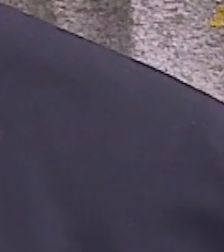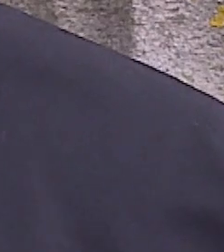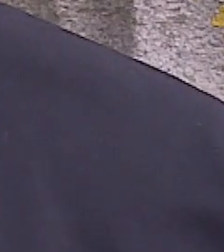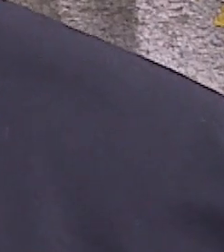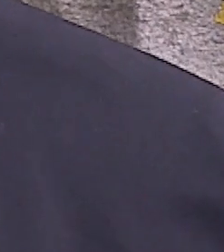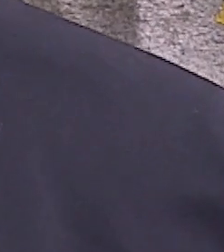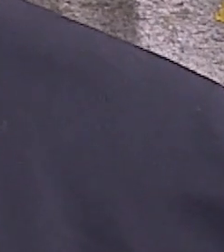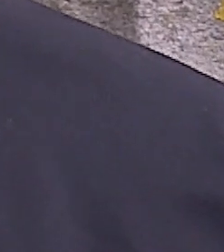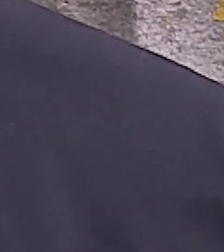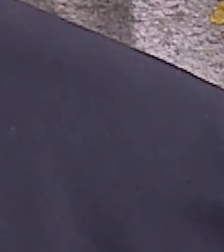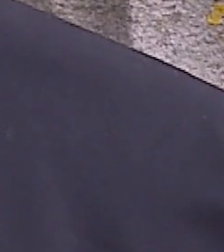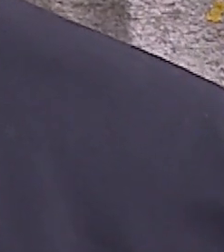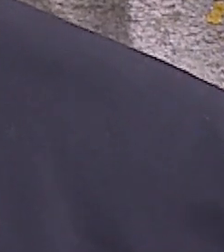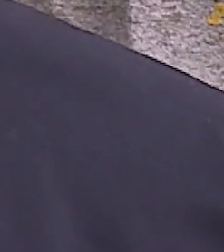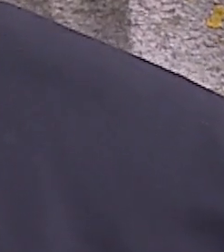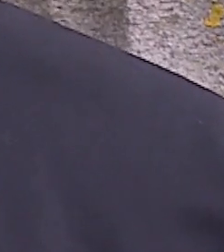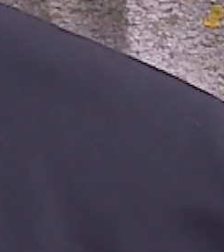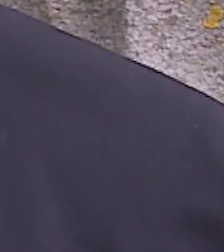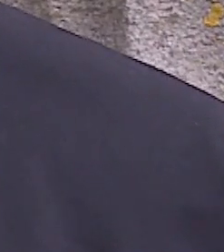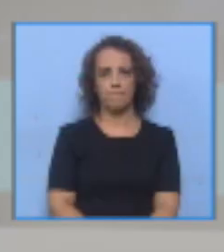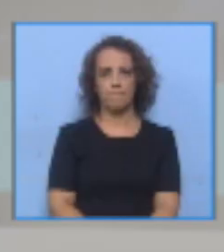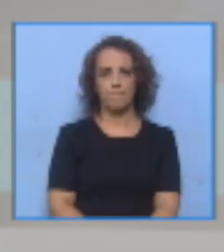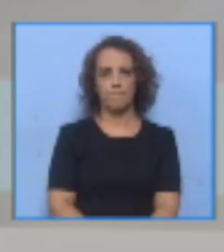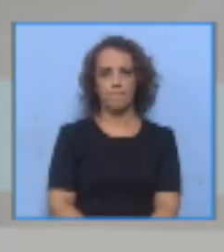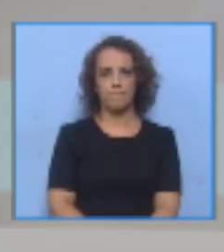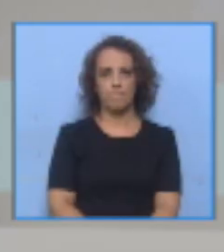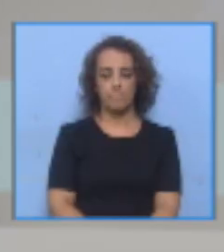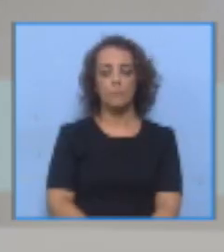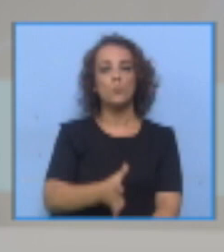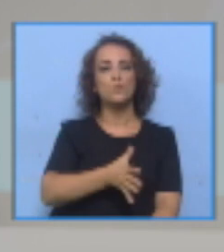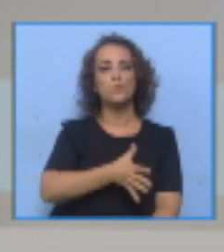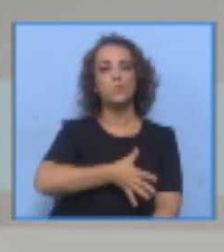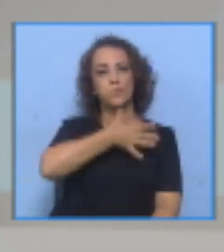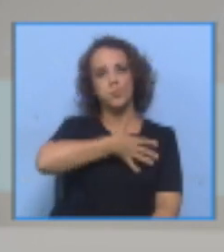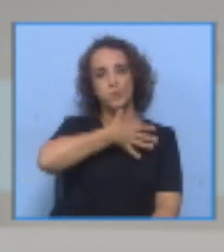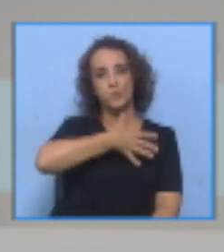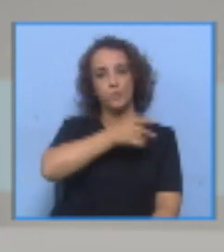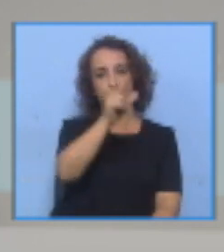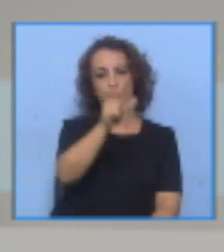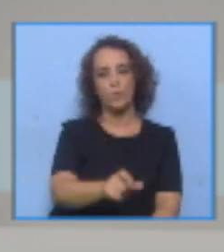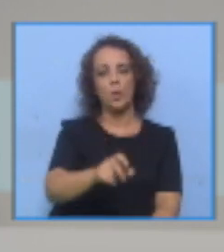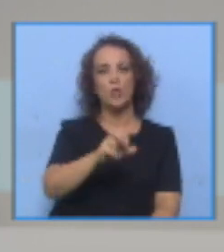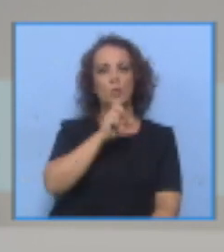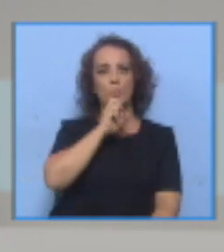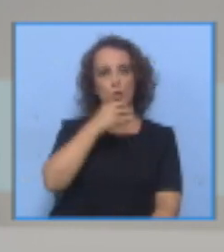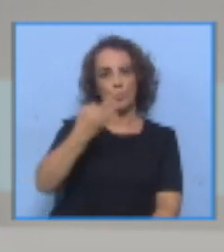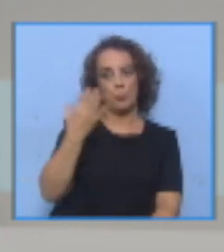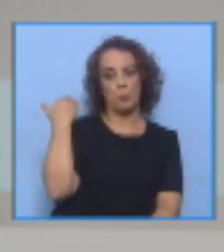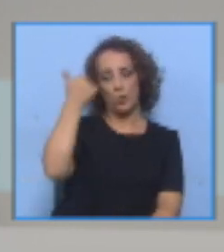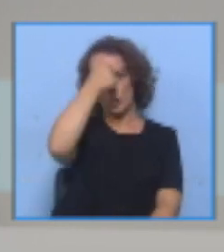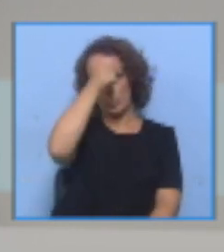uma ligeira falta, ligeira ou porventura menos ligeira. Declarações do Bispo do Porto, no último domingo,